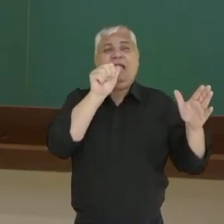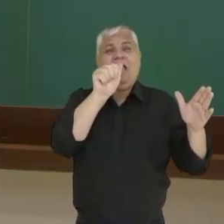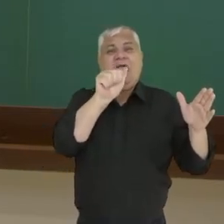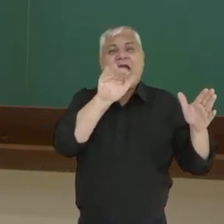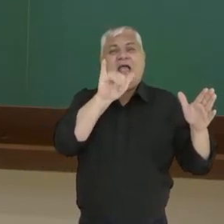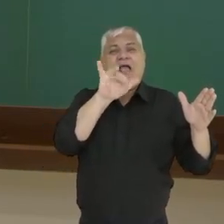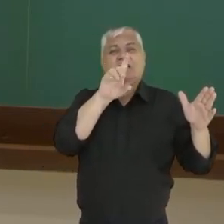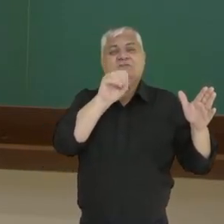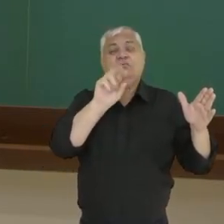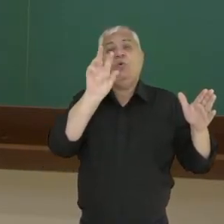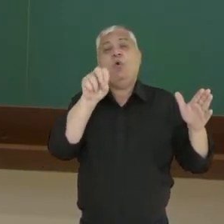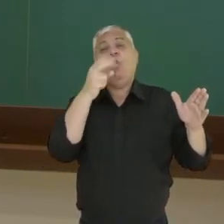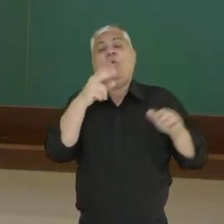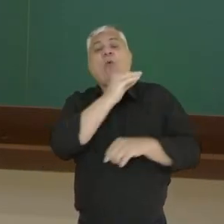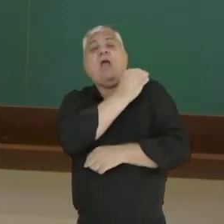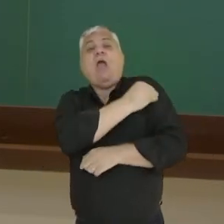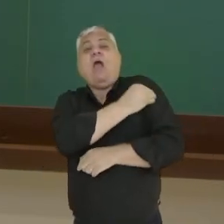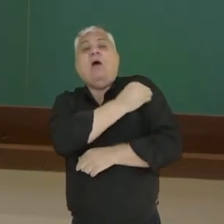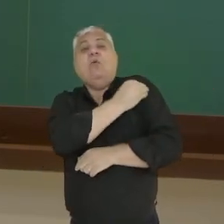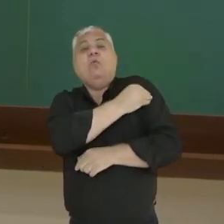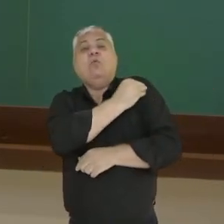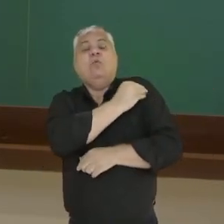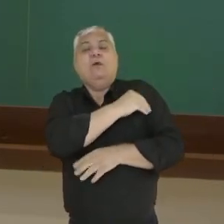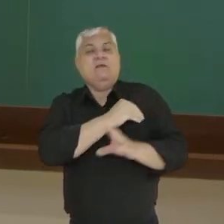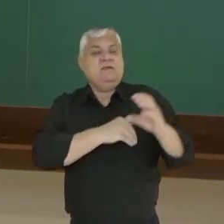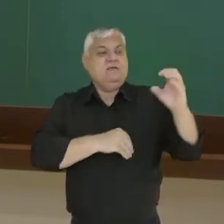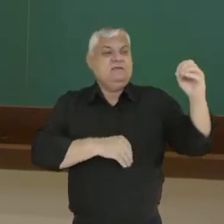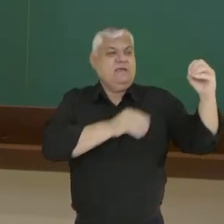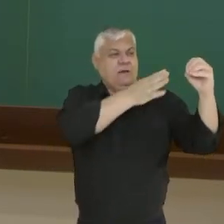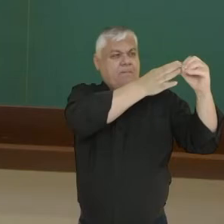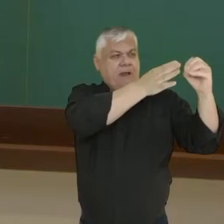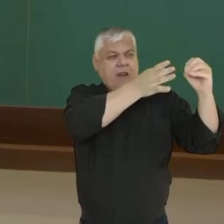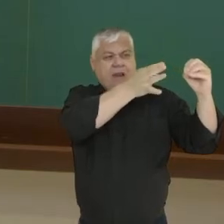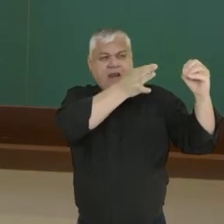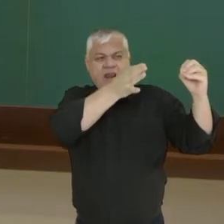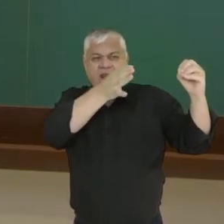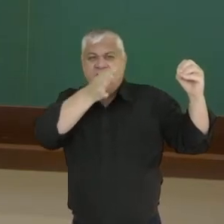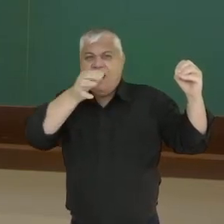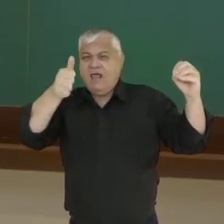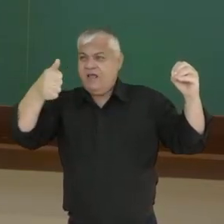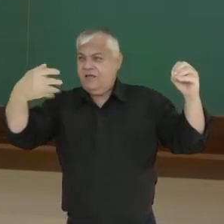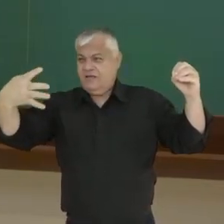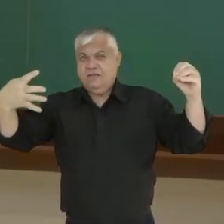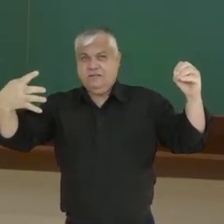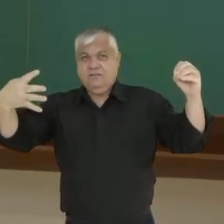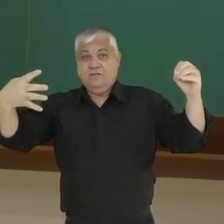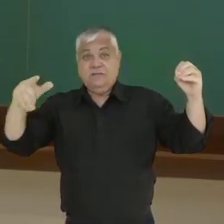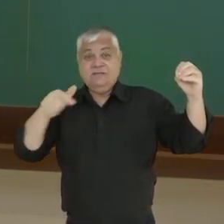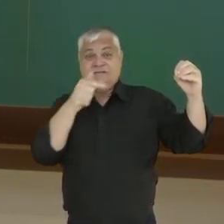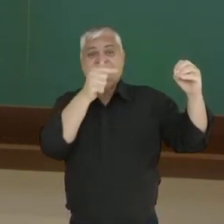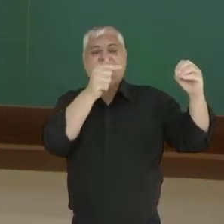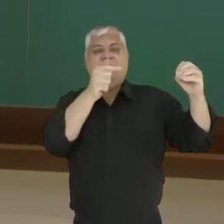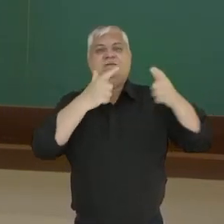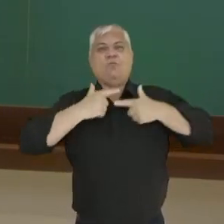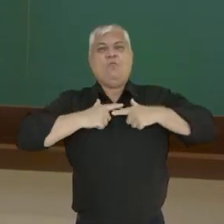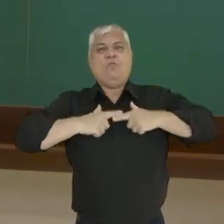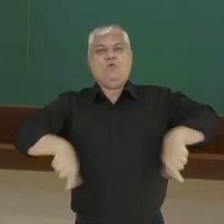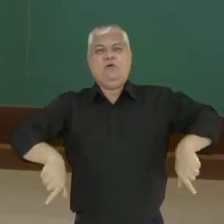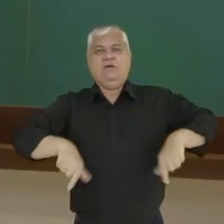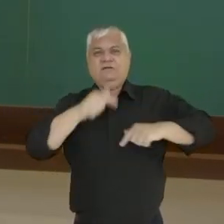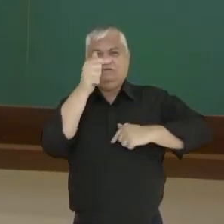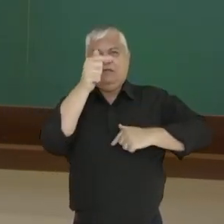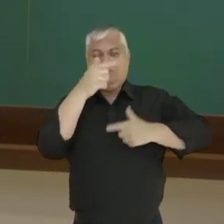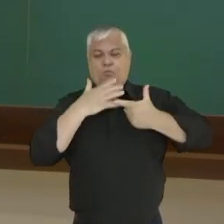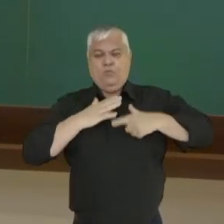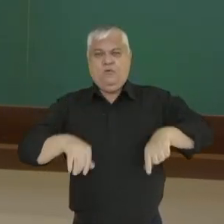podendo variar entre 0 e 14. Então, aqui nós temos uma escala do pH. 7 é neutro. Quanto mais